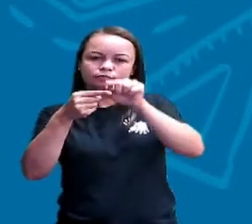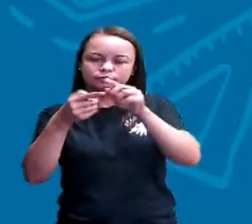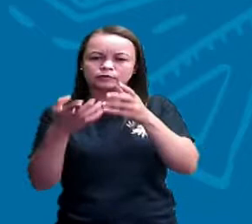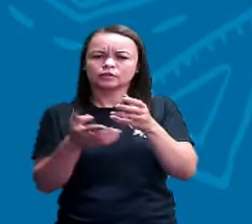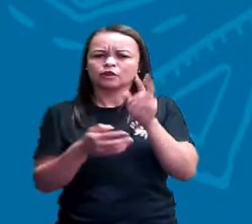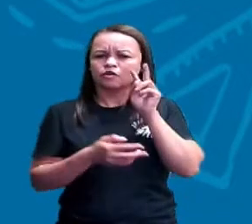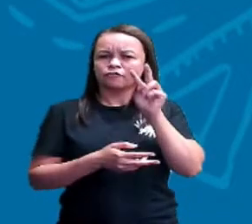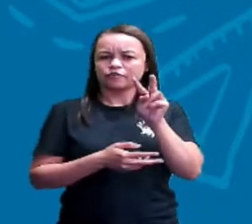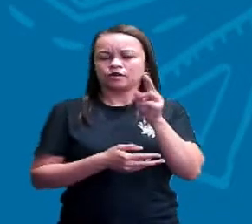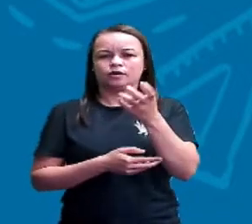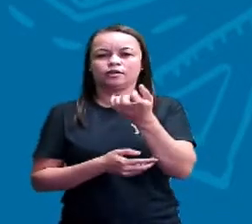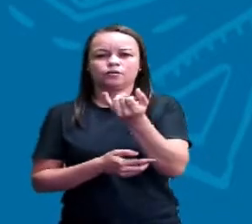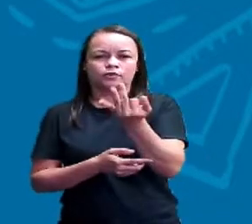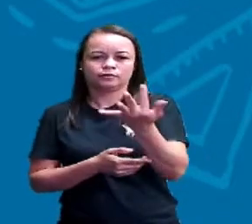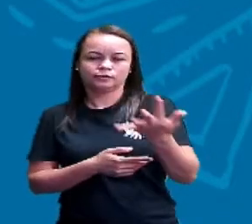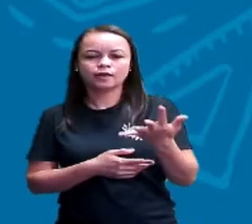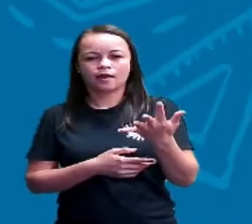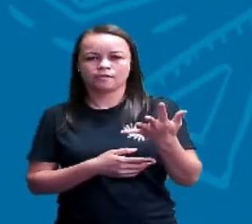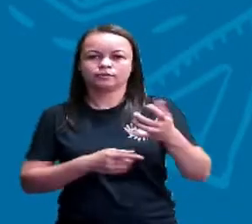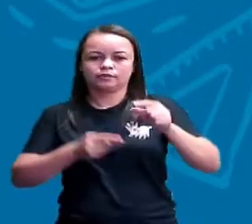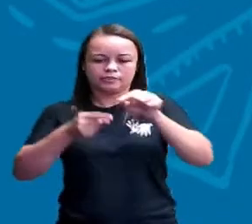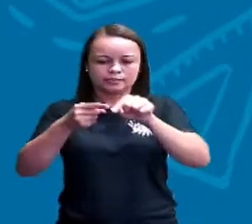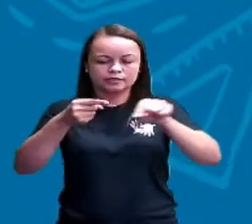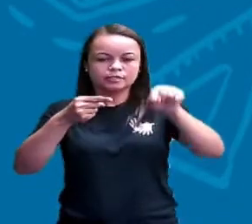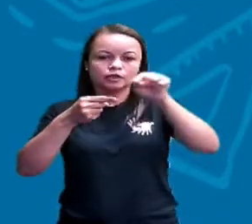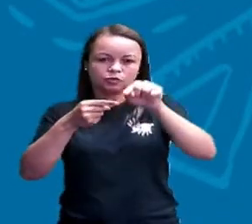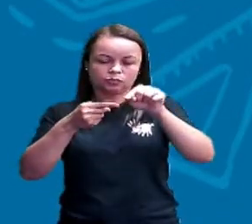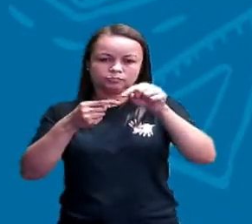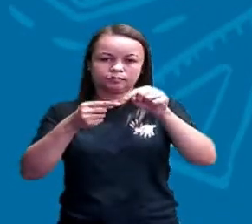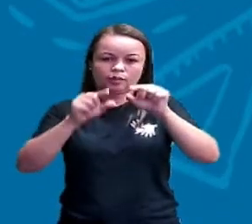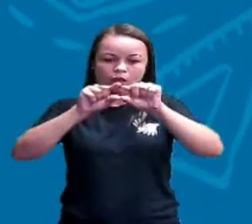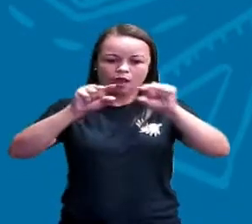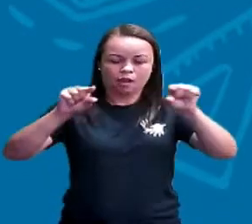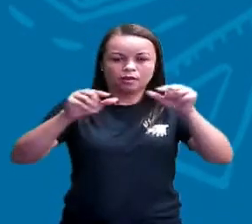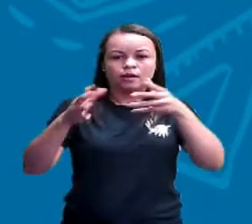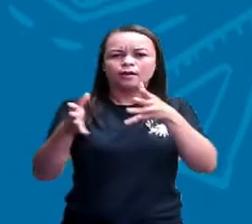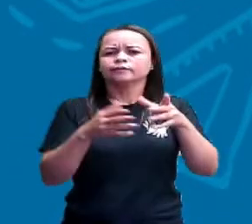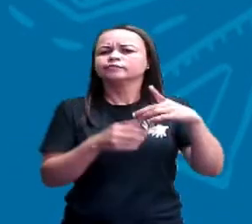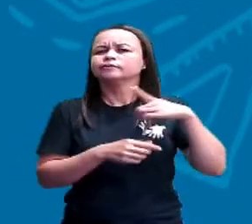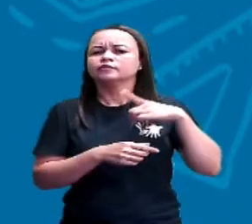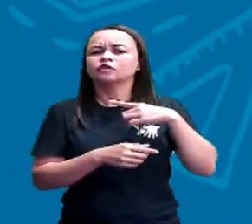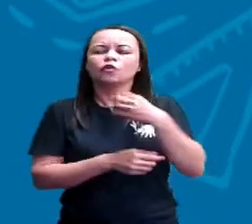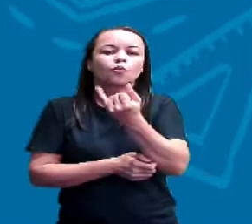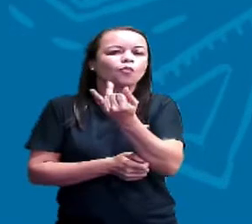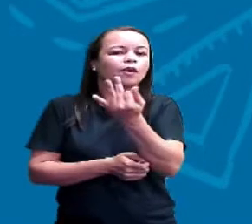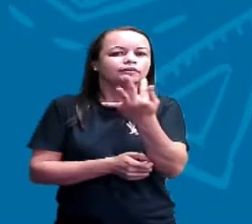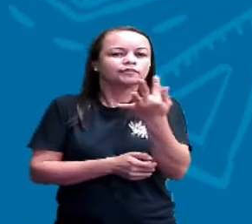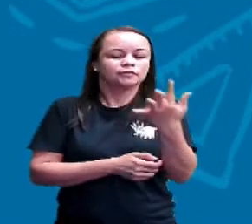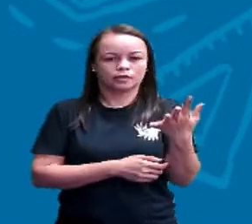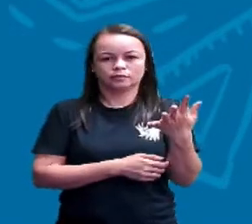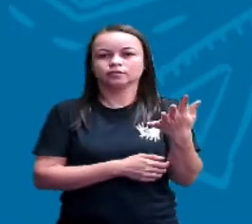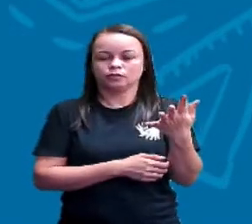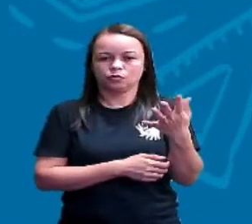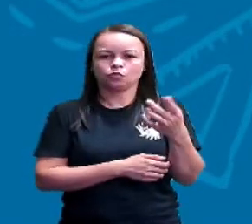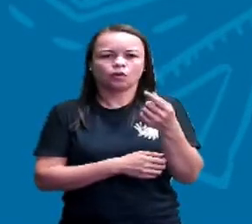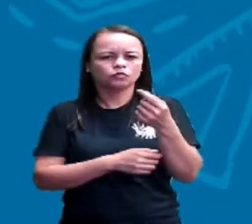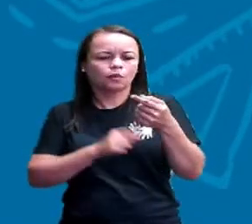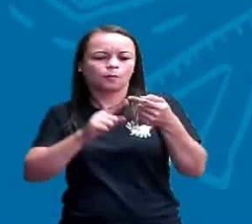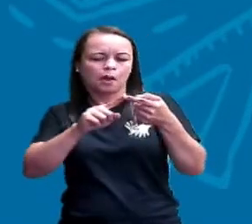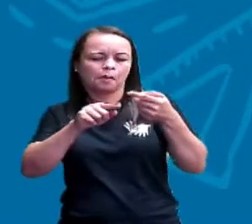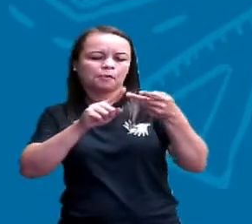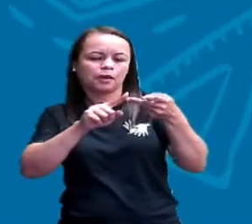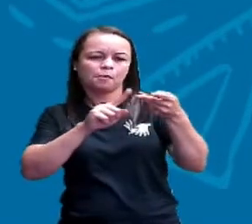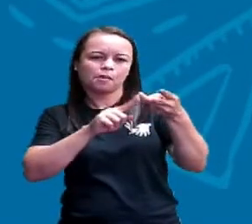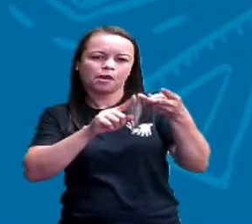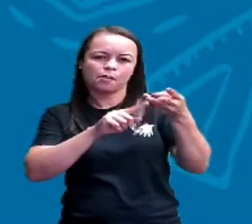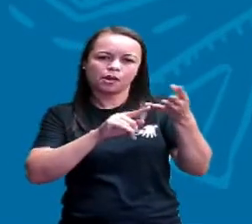quantos círculos tem nessa primeira coleção. Se a gente contar aí, ó, fizer a contagem com o nosso dedinho, a gente vai